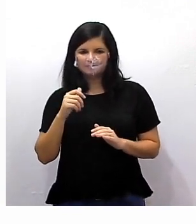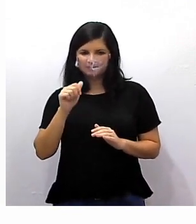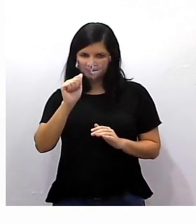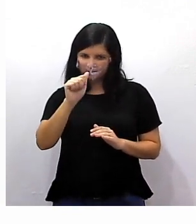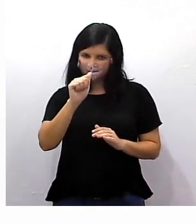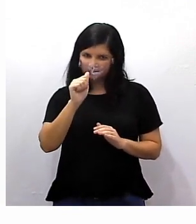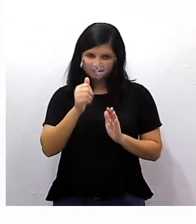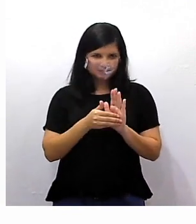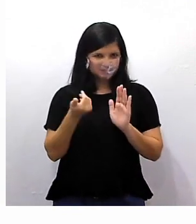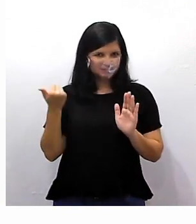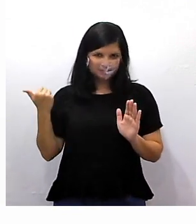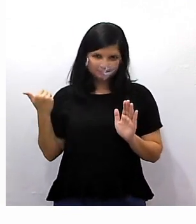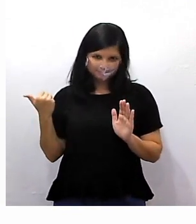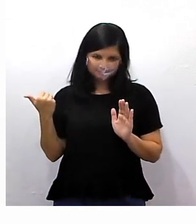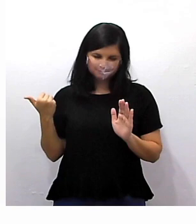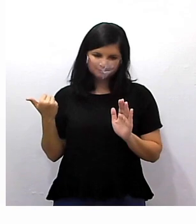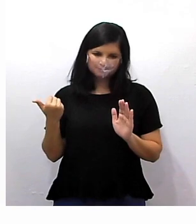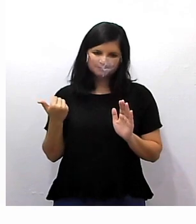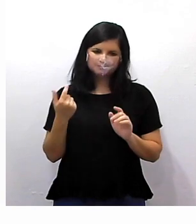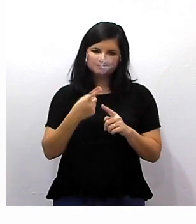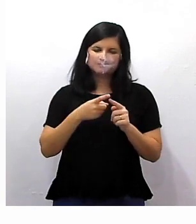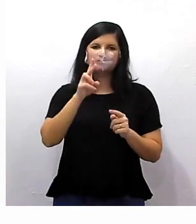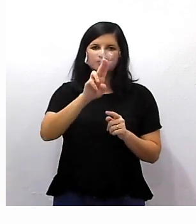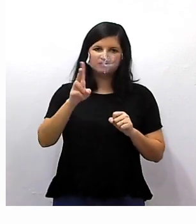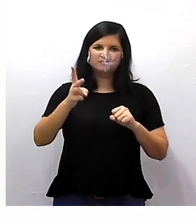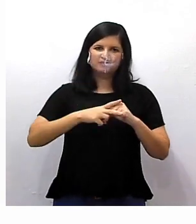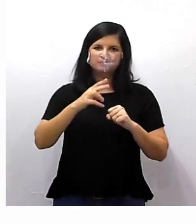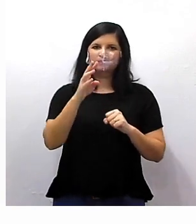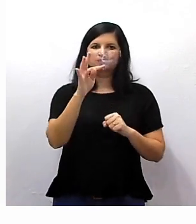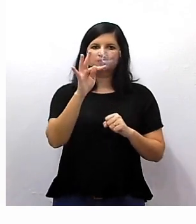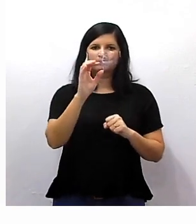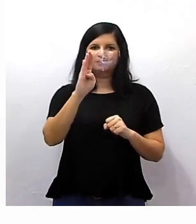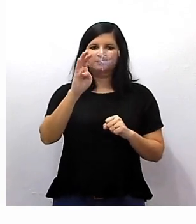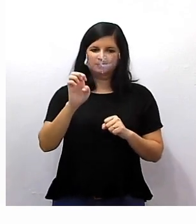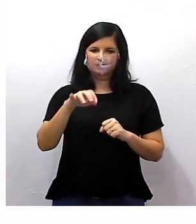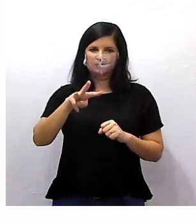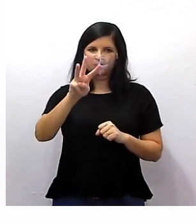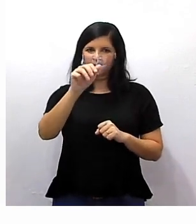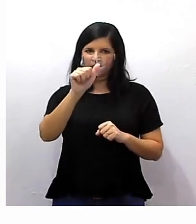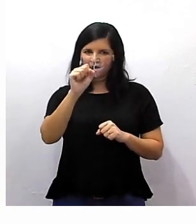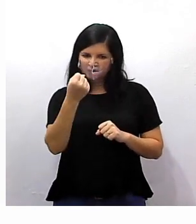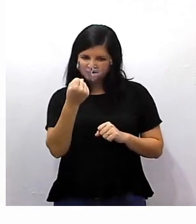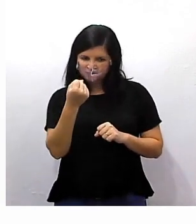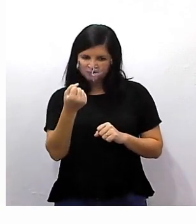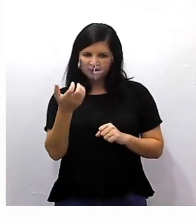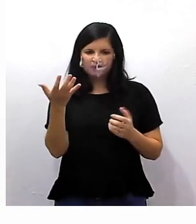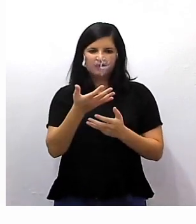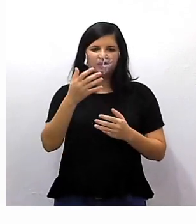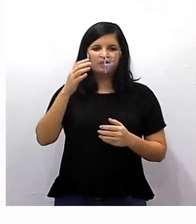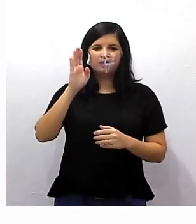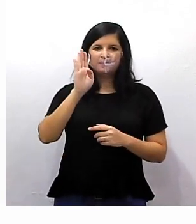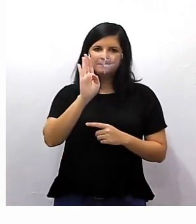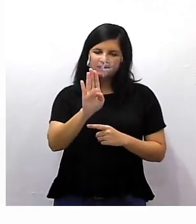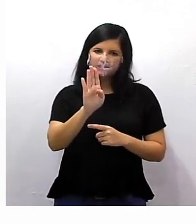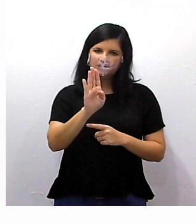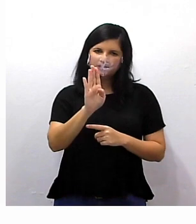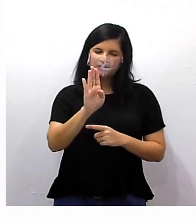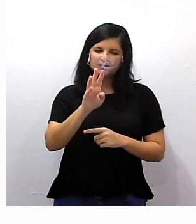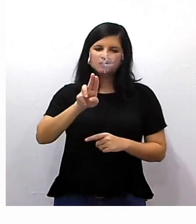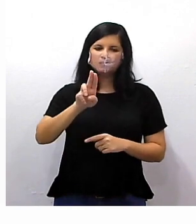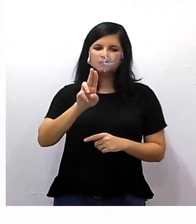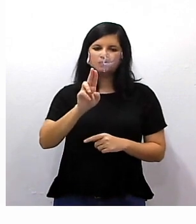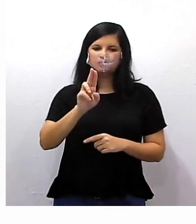a letra A, né? De cara, a gente já vai eliminar a letra A, que faz uso aí do teu verbo to be, do verbo to be was. Então, vamos analisar a letra B. He used to go